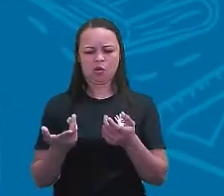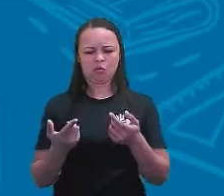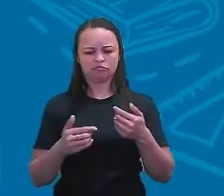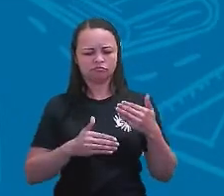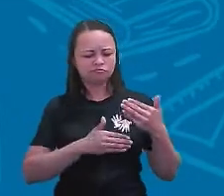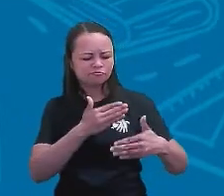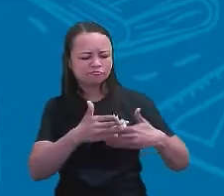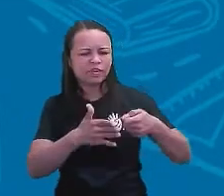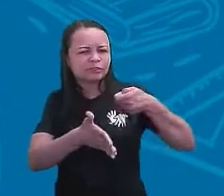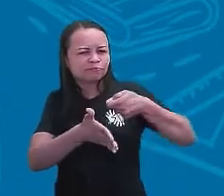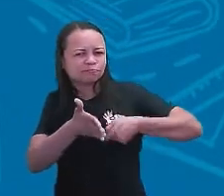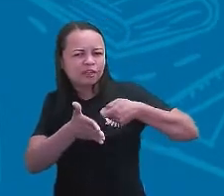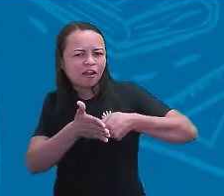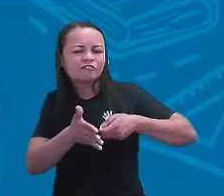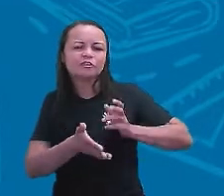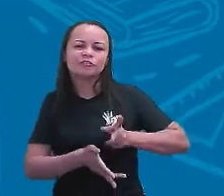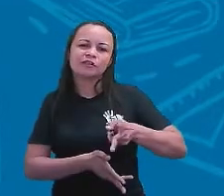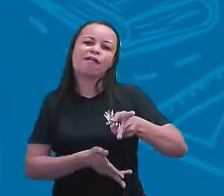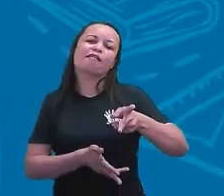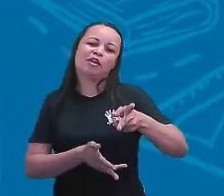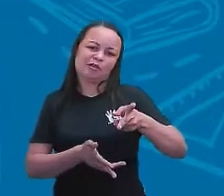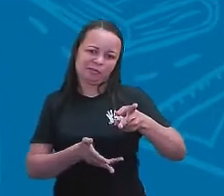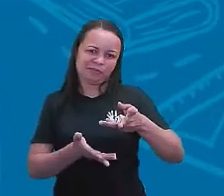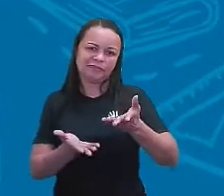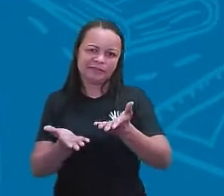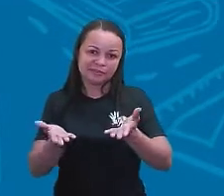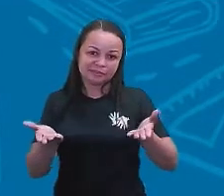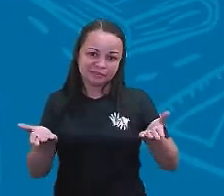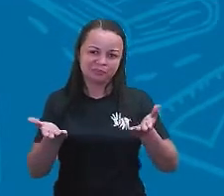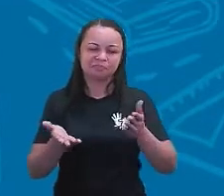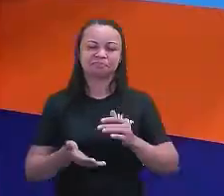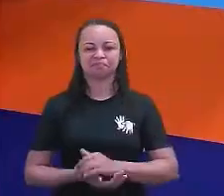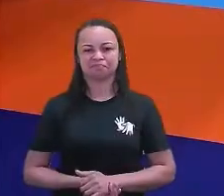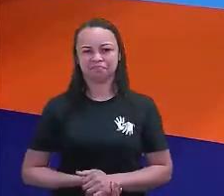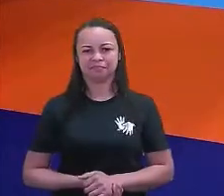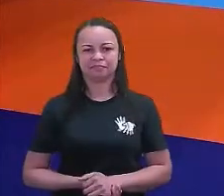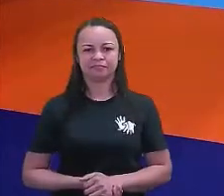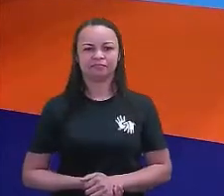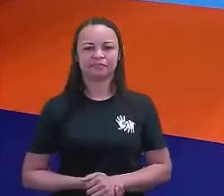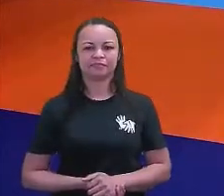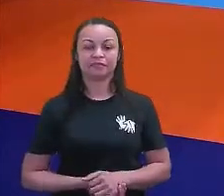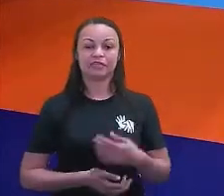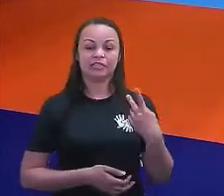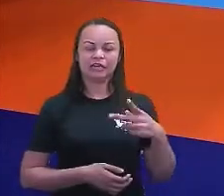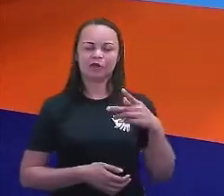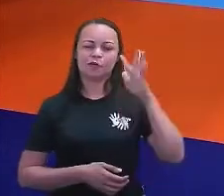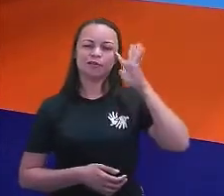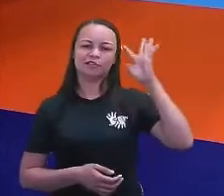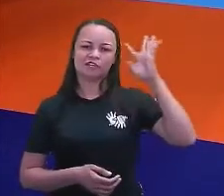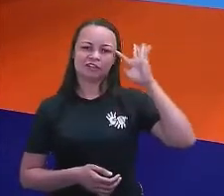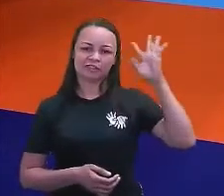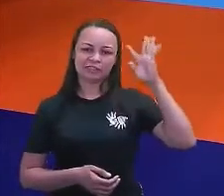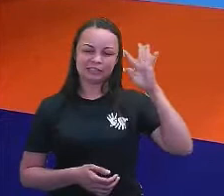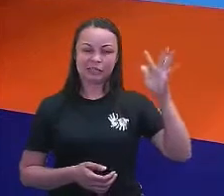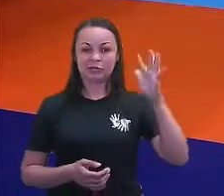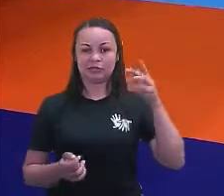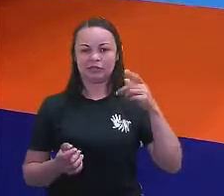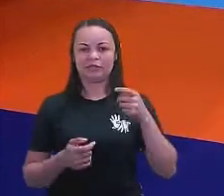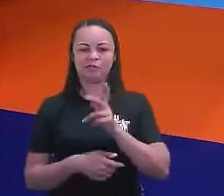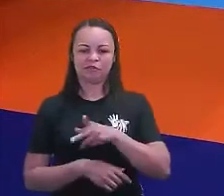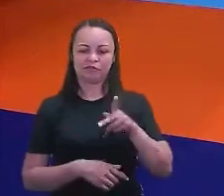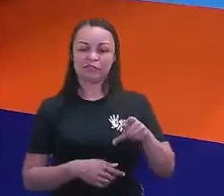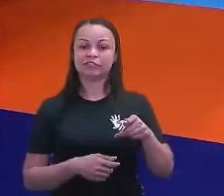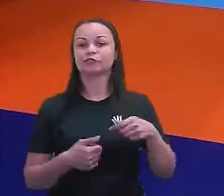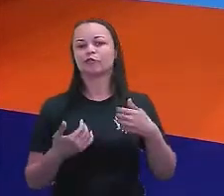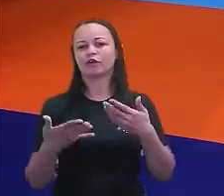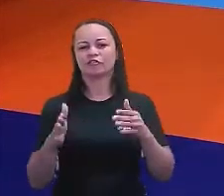seja, não limite seus desafios. Desafie seus limites. E é com essa reflexão que a teacher aqui vai deixando